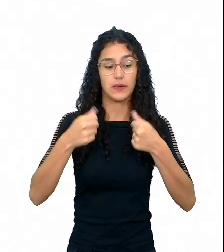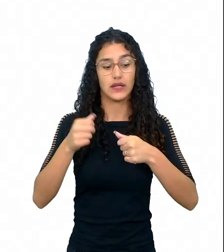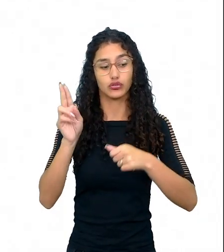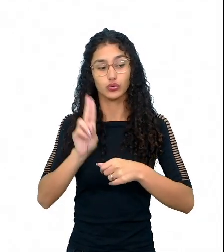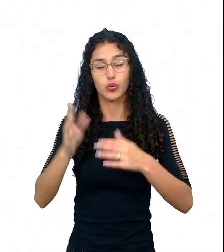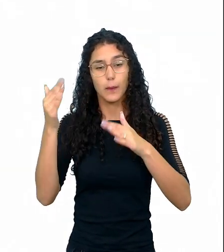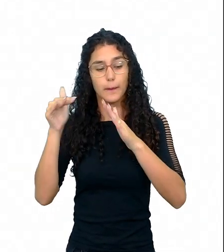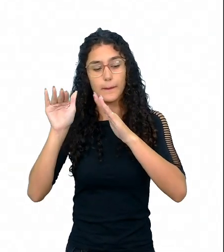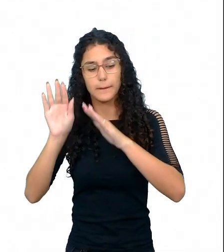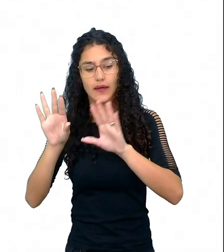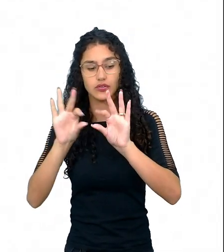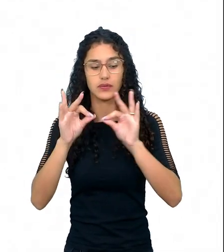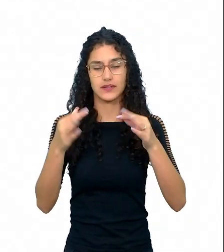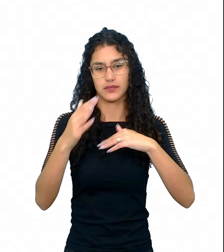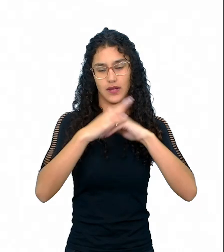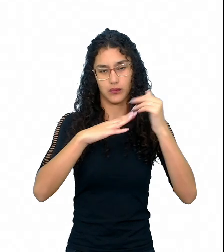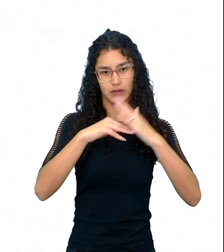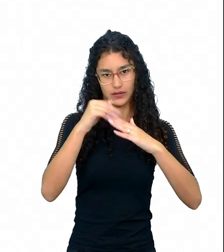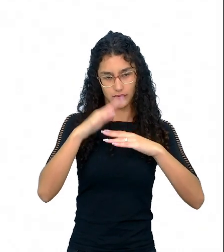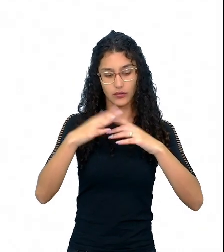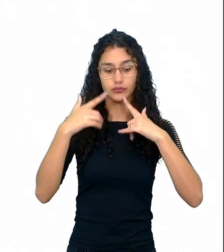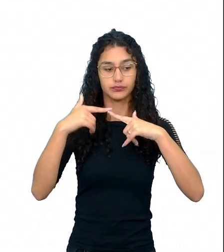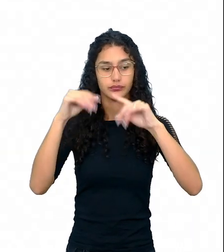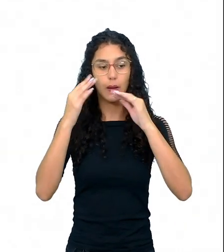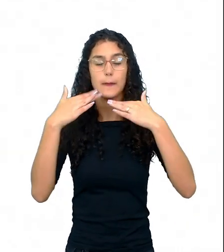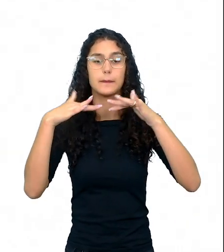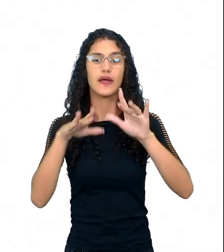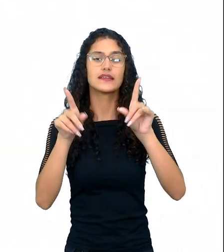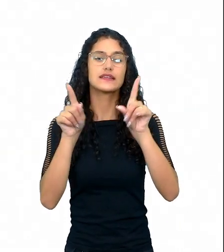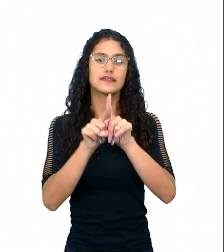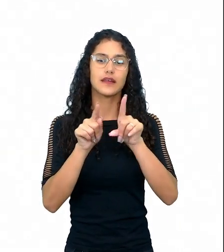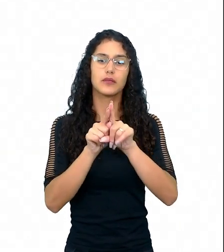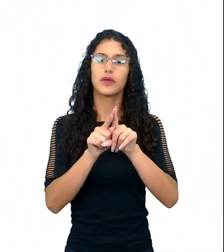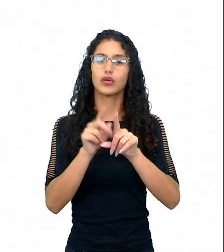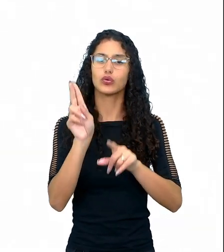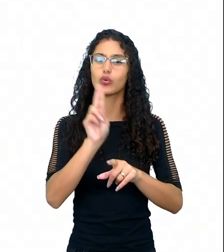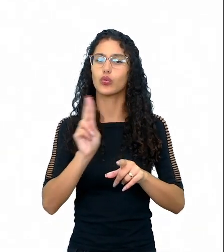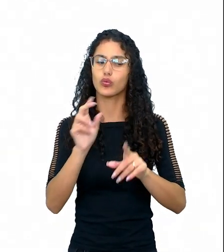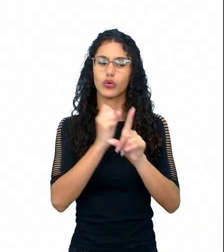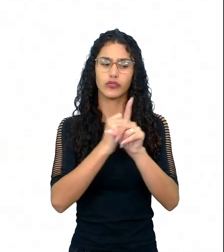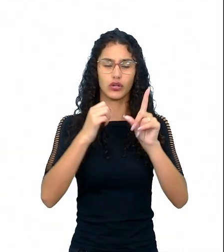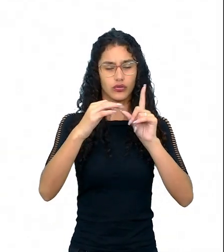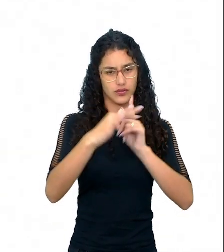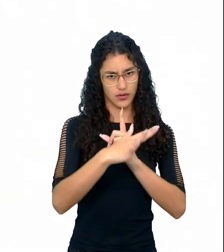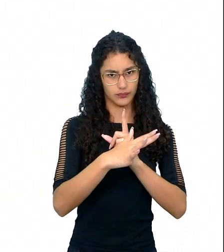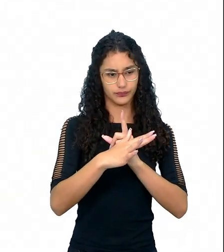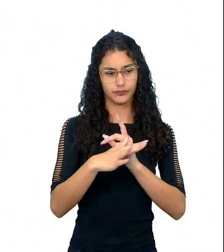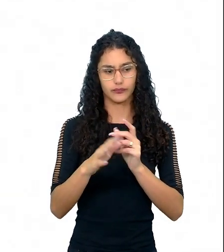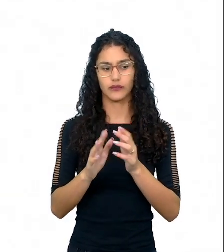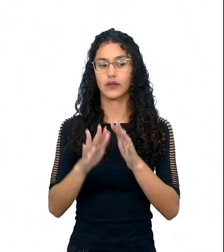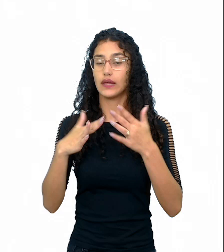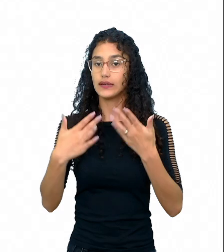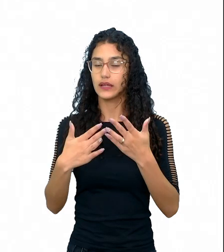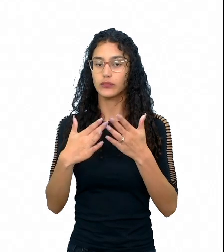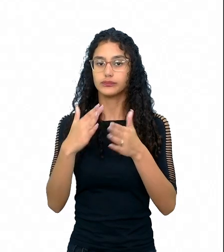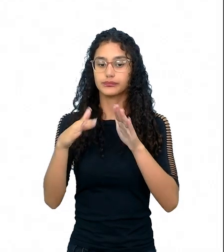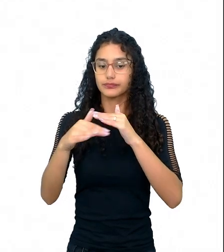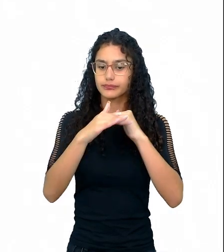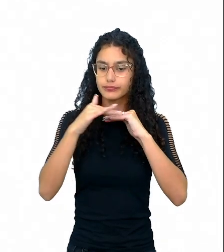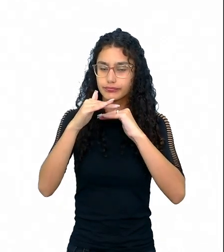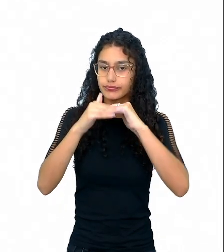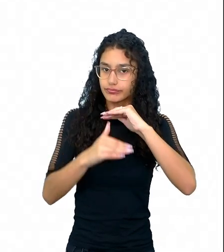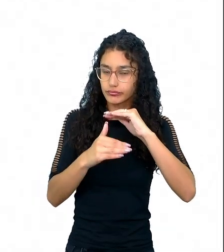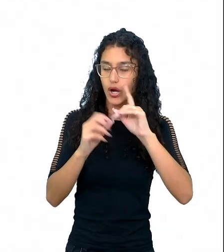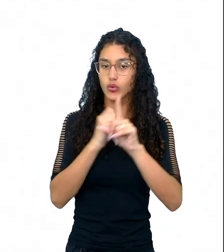do que uma simples habilidade linguística, mas também do domínio da vida social, né? Então, não se desvincula o